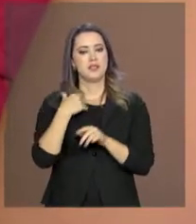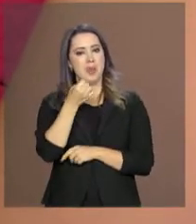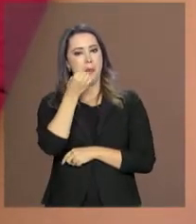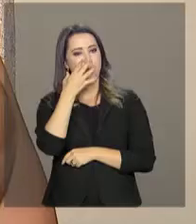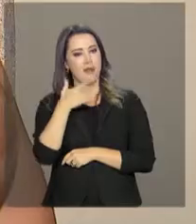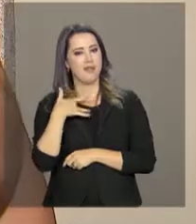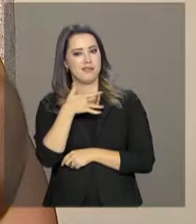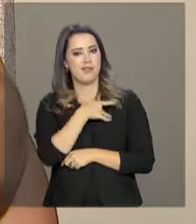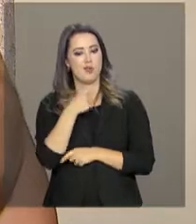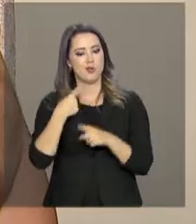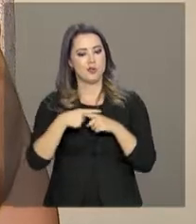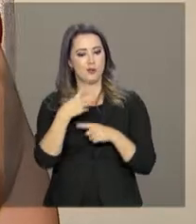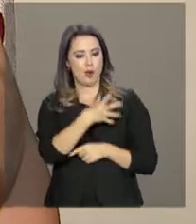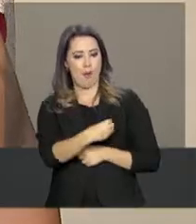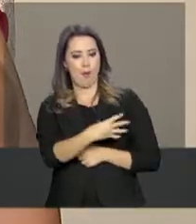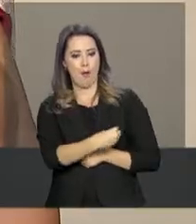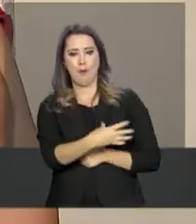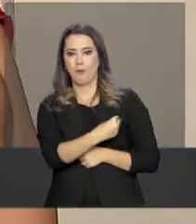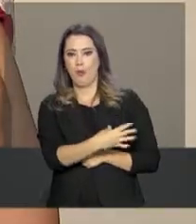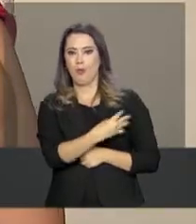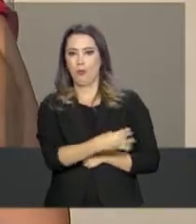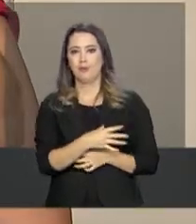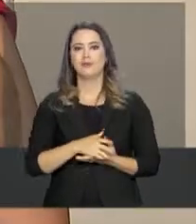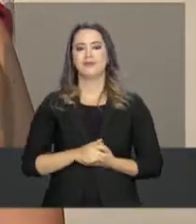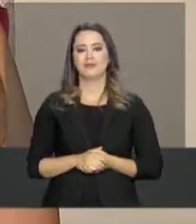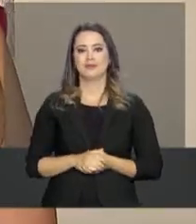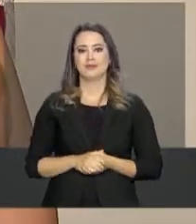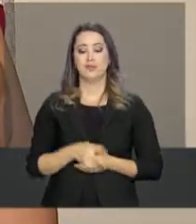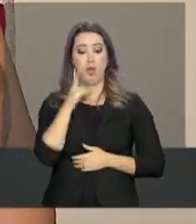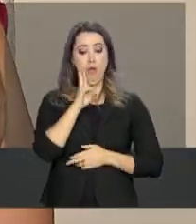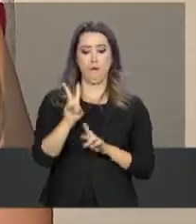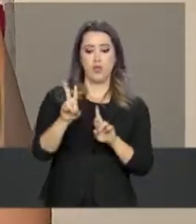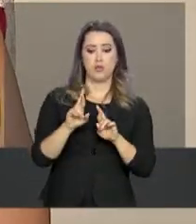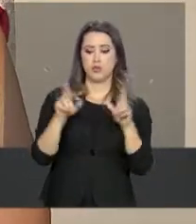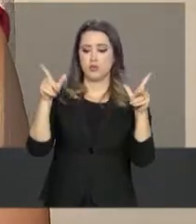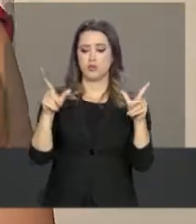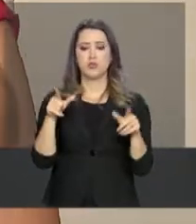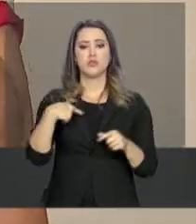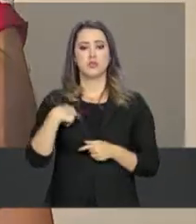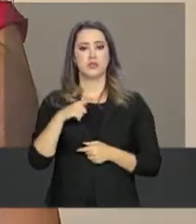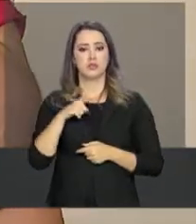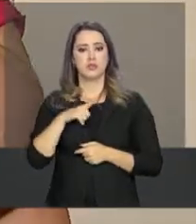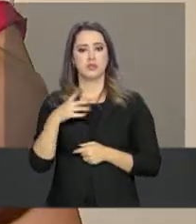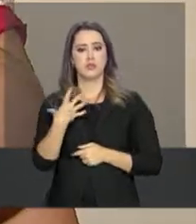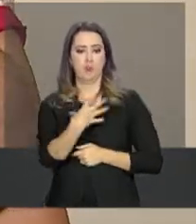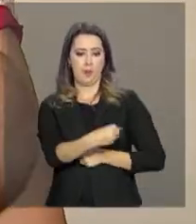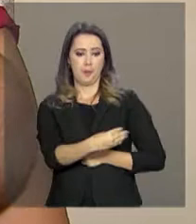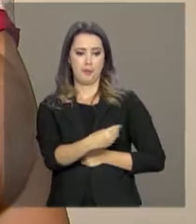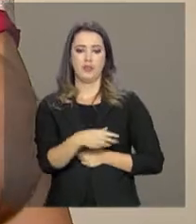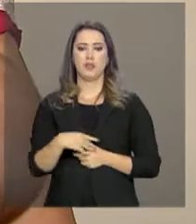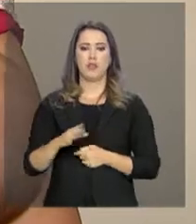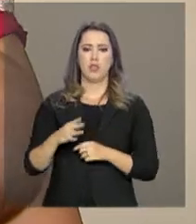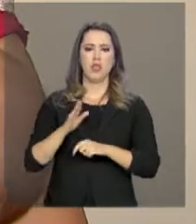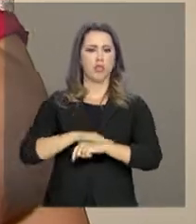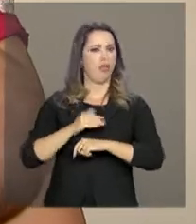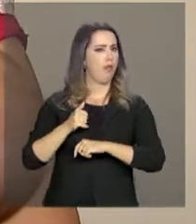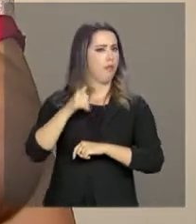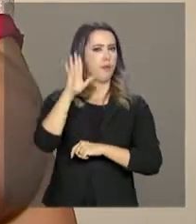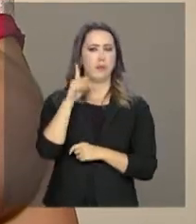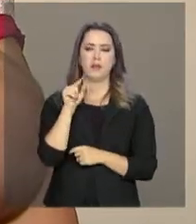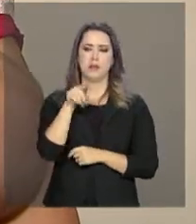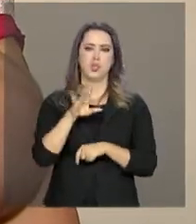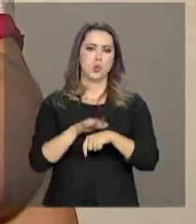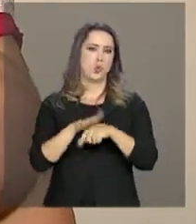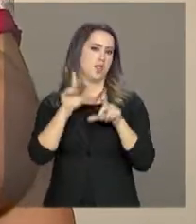eu vejo uma diferença muito grande principalmente nos que eu amamentei durante muito tempo em relação à doença eles